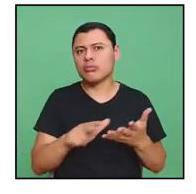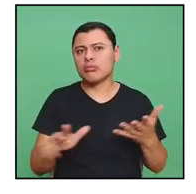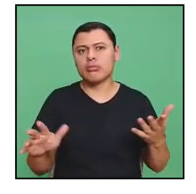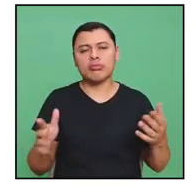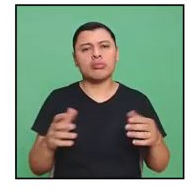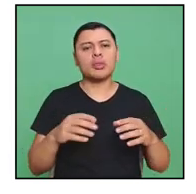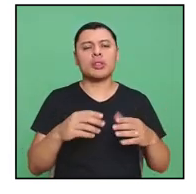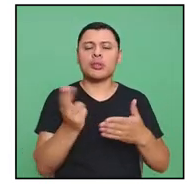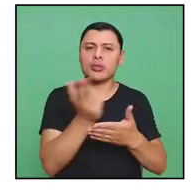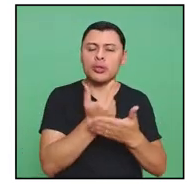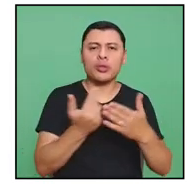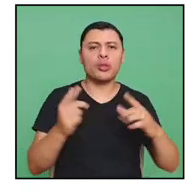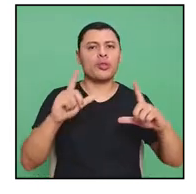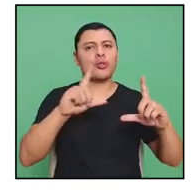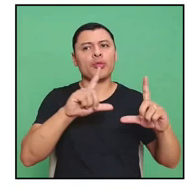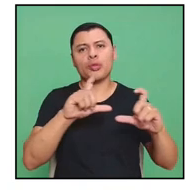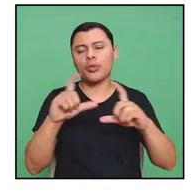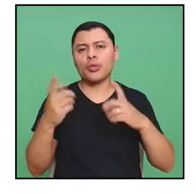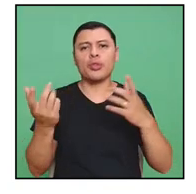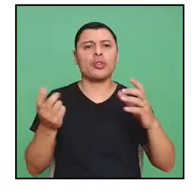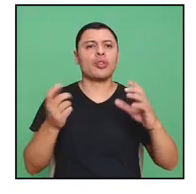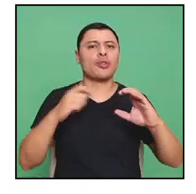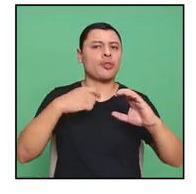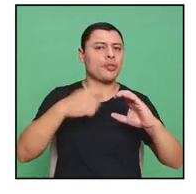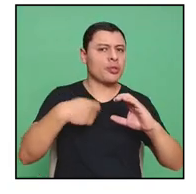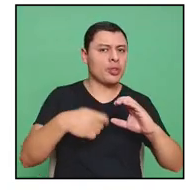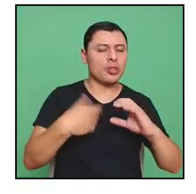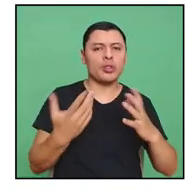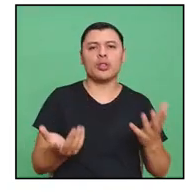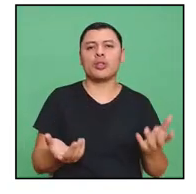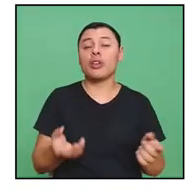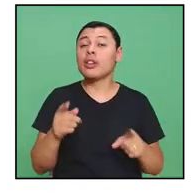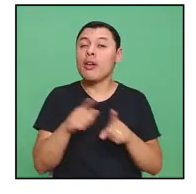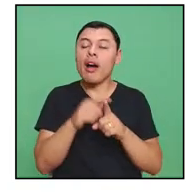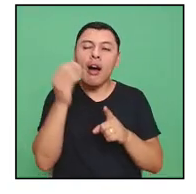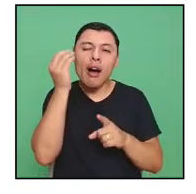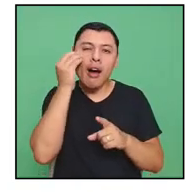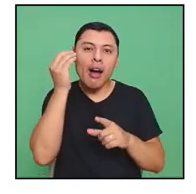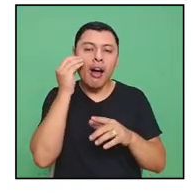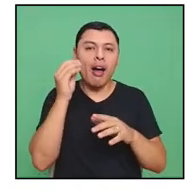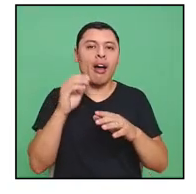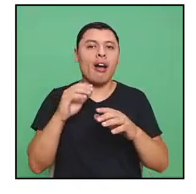pintura, fotografia, vídeo e experimentos sociais.